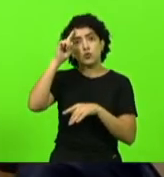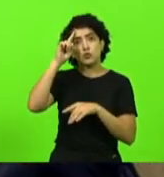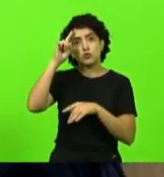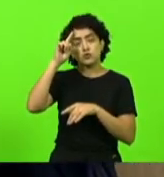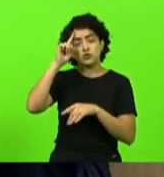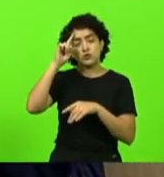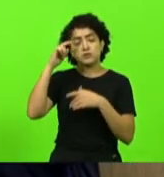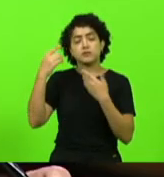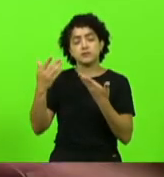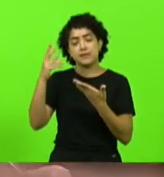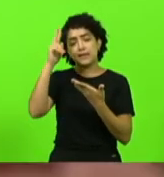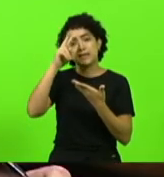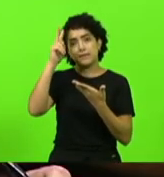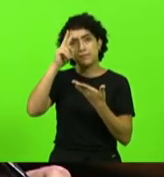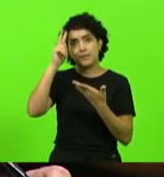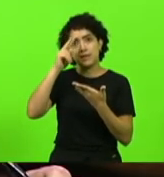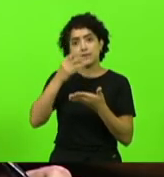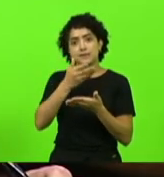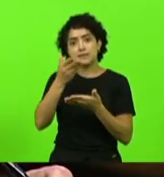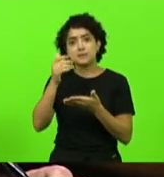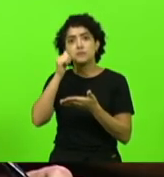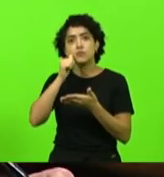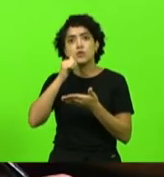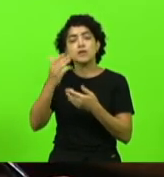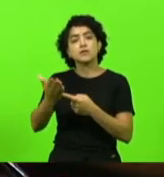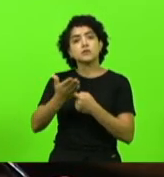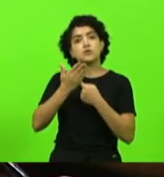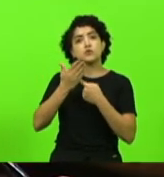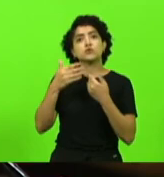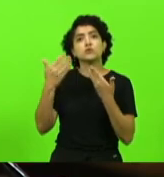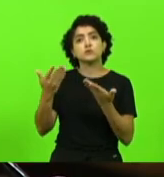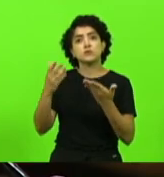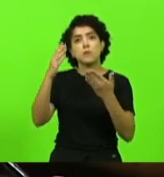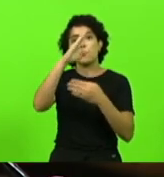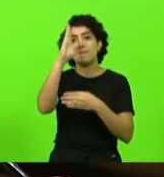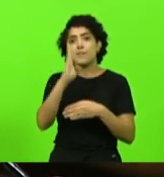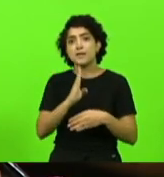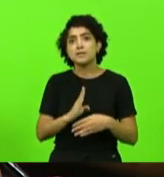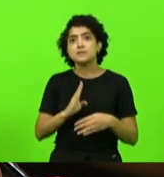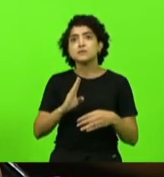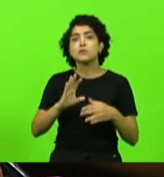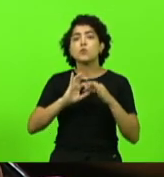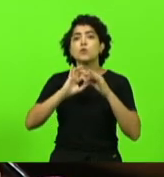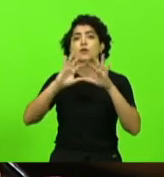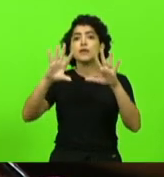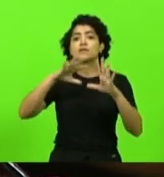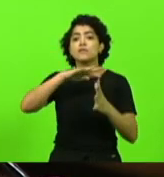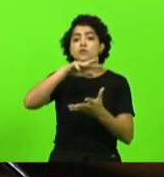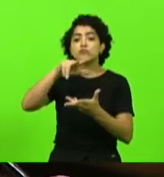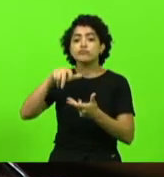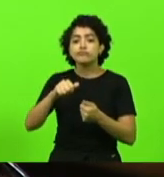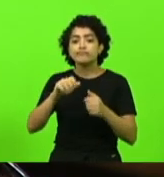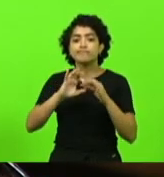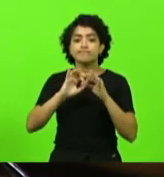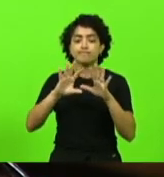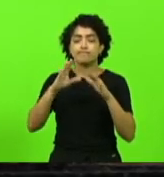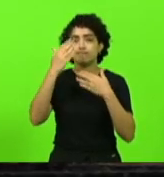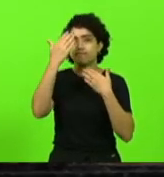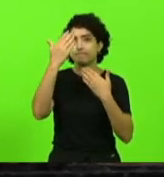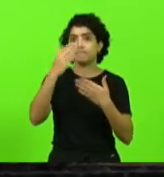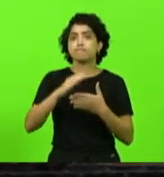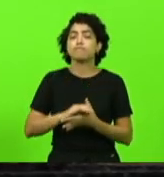dia para lembrar de todas essas mulheres que nos ajudam a ter um Brasil muito mais livre e um mundo muito mais livre. Muito obrigado.